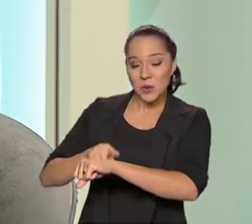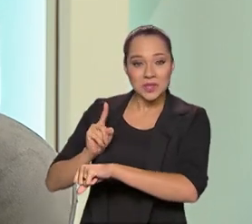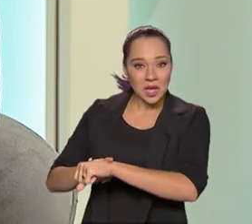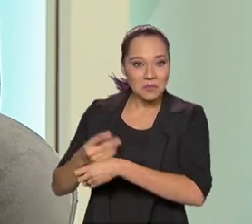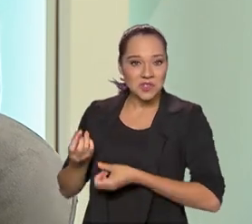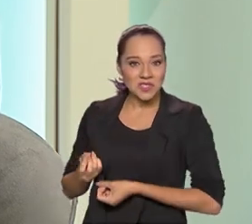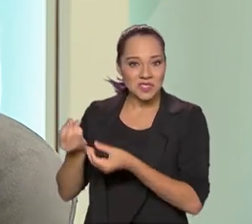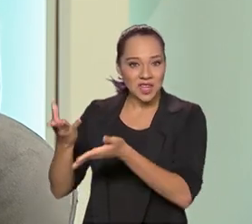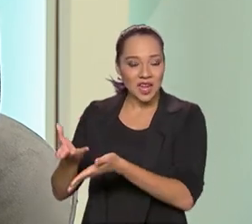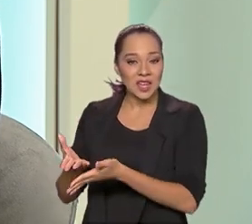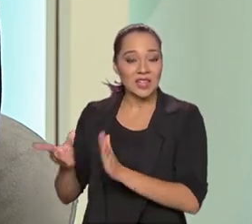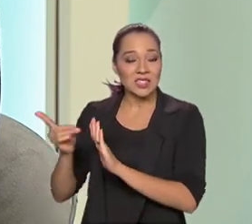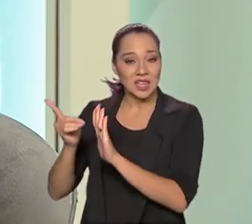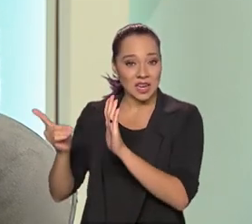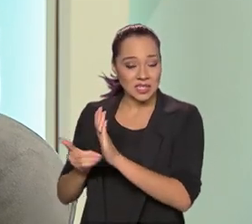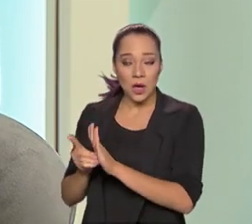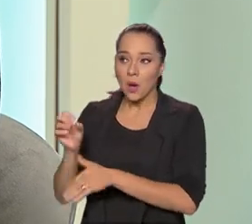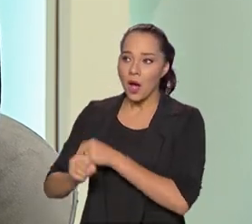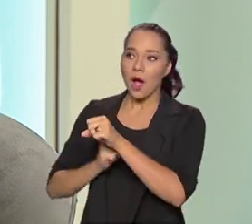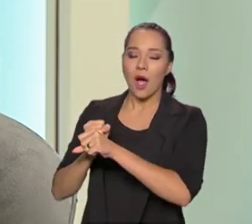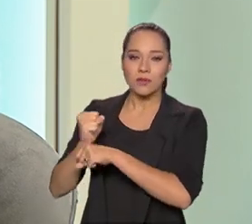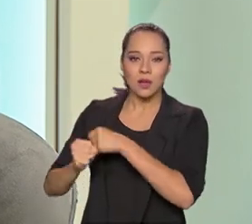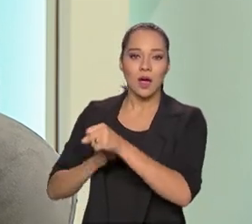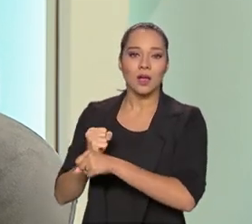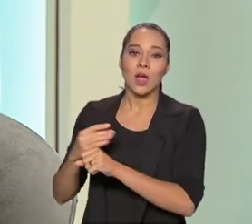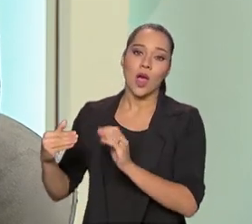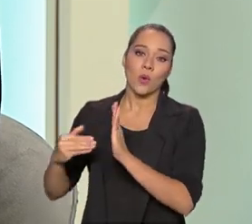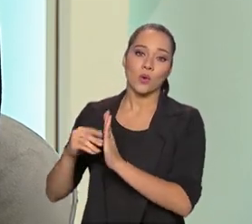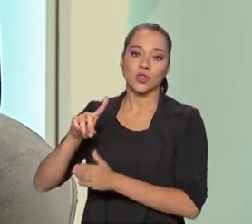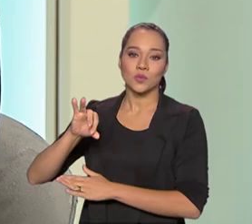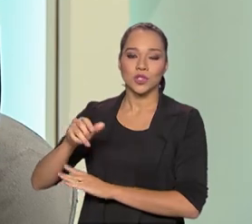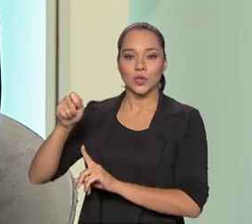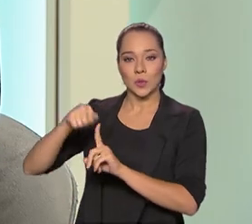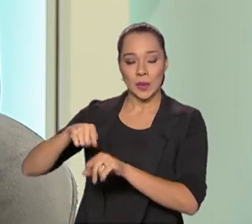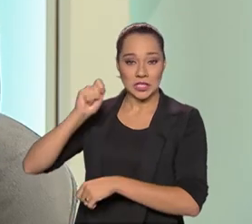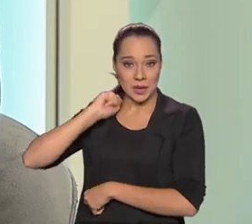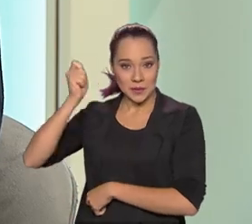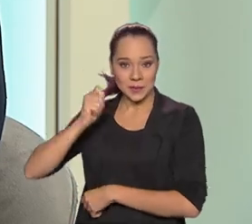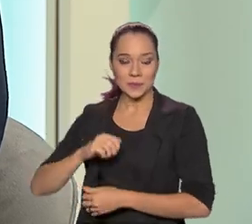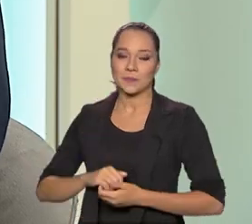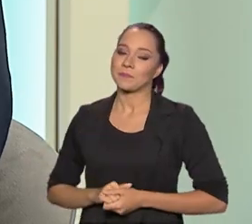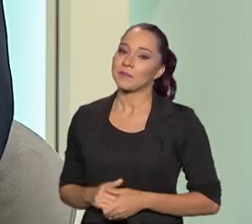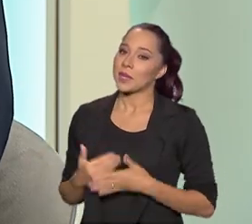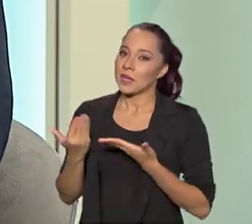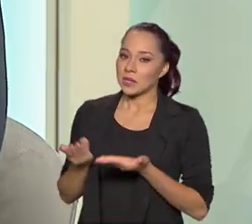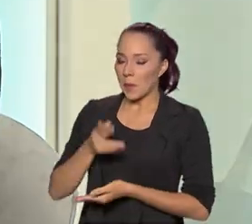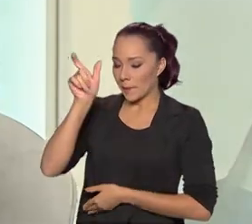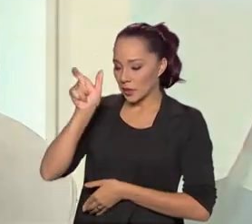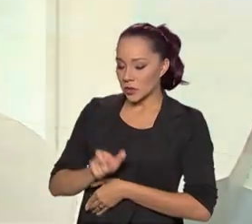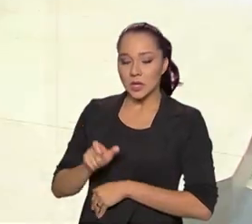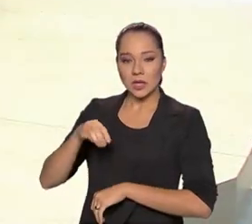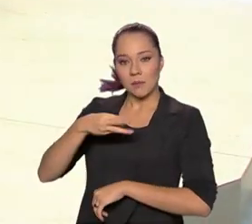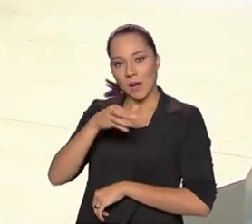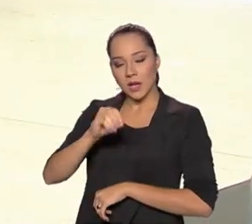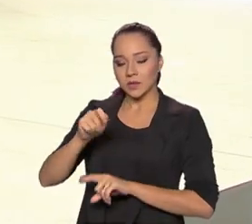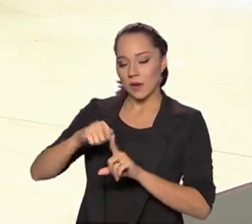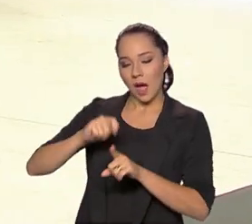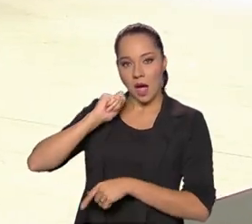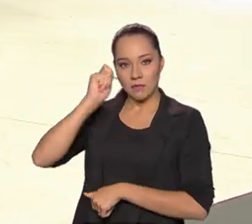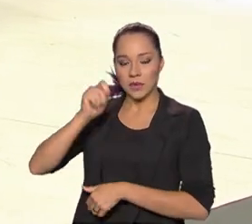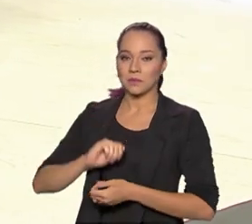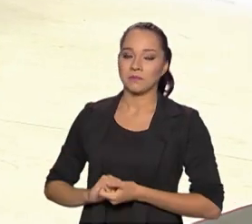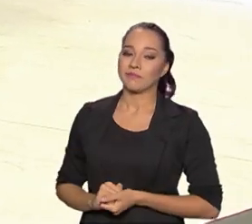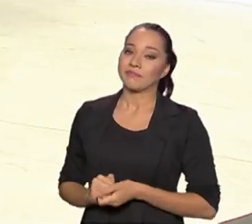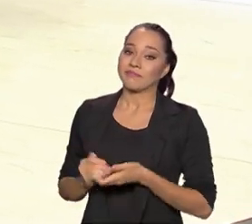de entrega das declarações todos os anos é o último dia do mês de abril. Então, o contribuinte tem março e abril. E